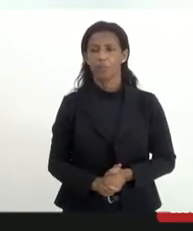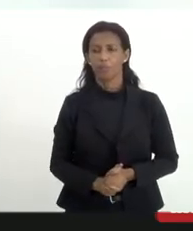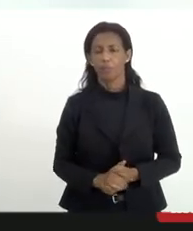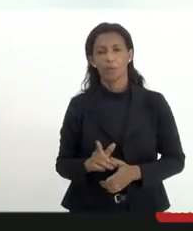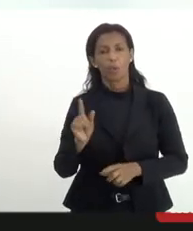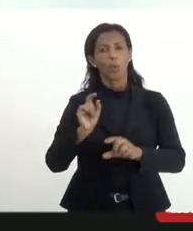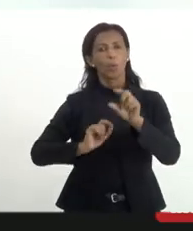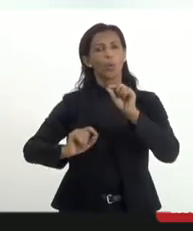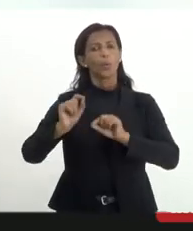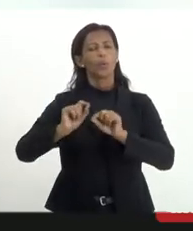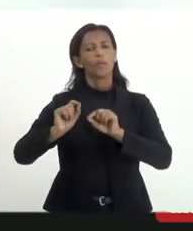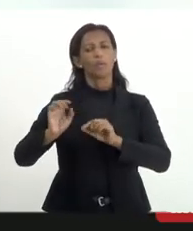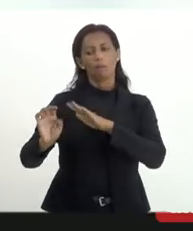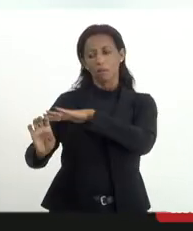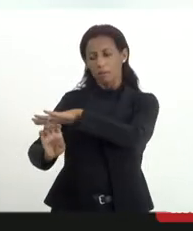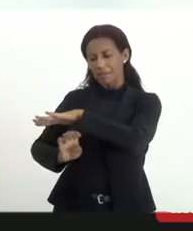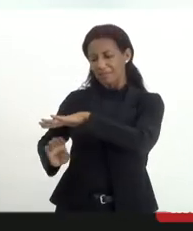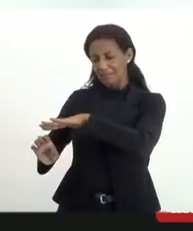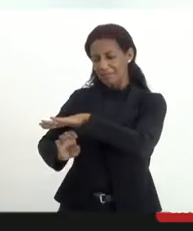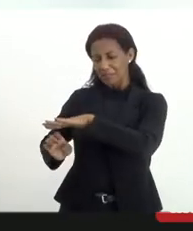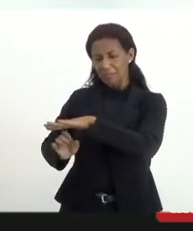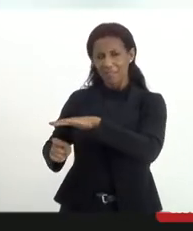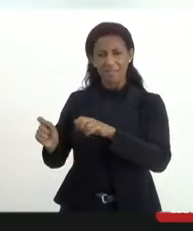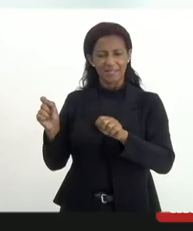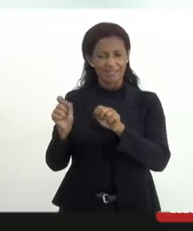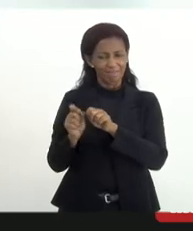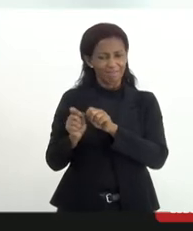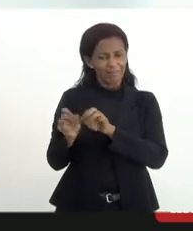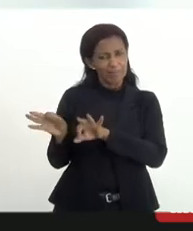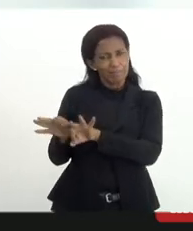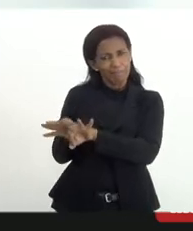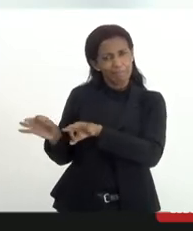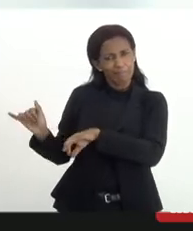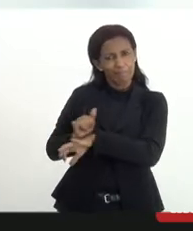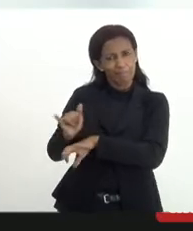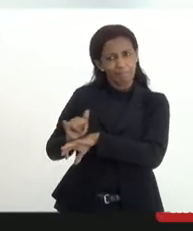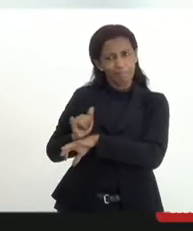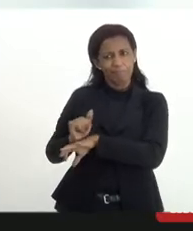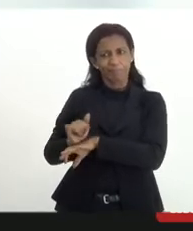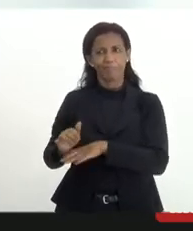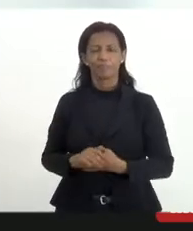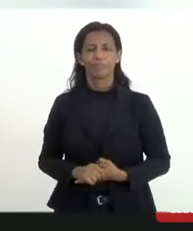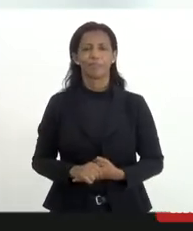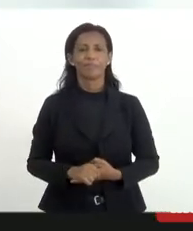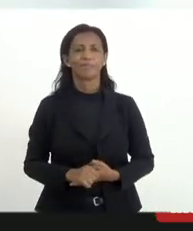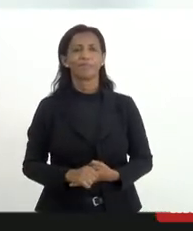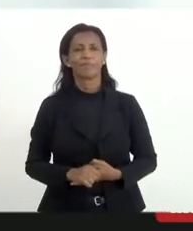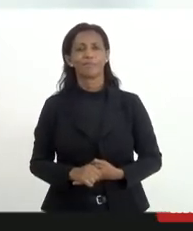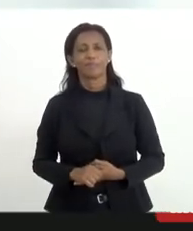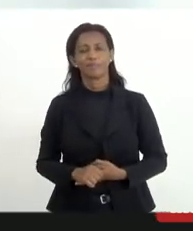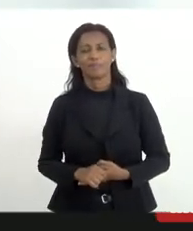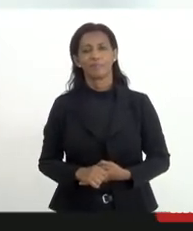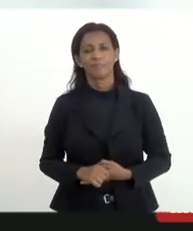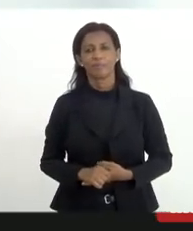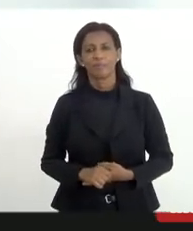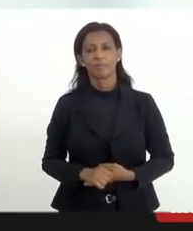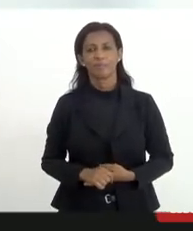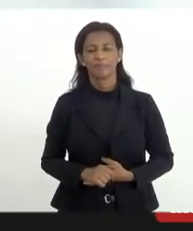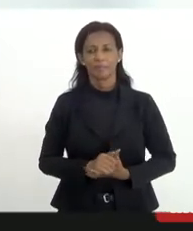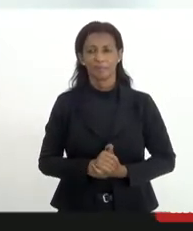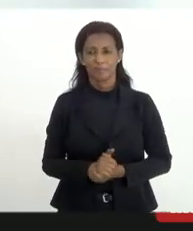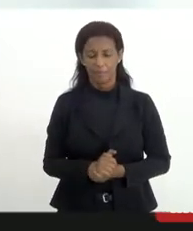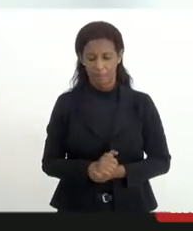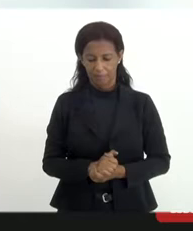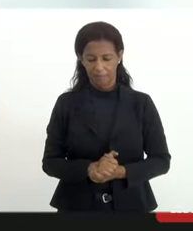as concessionárias fazem com maestria, as demandas judiciais.